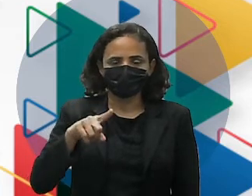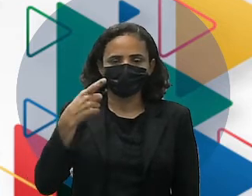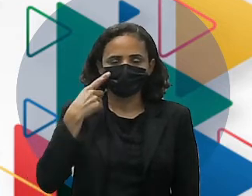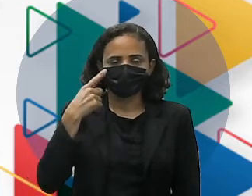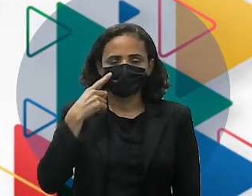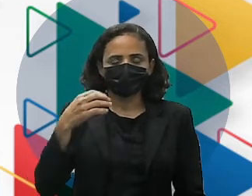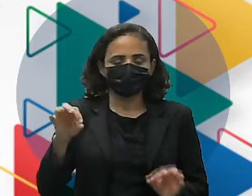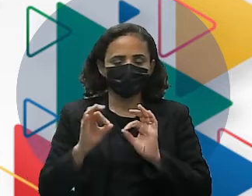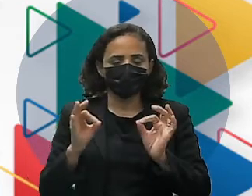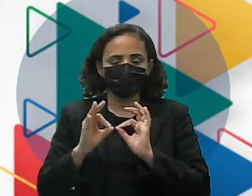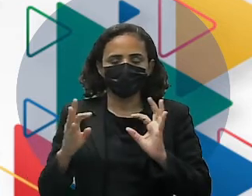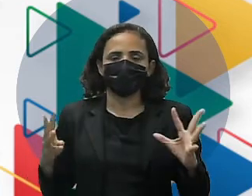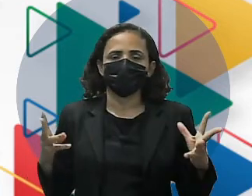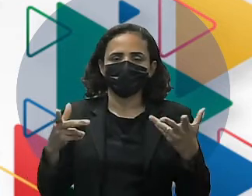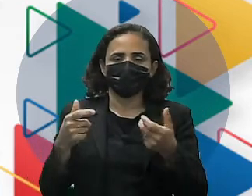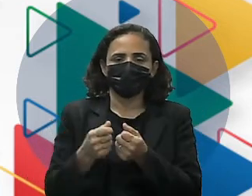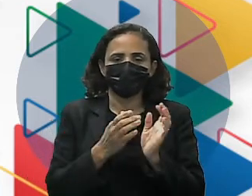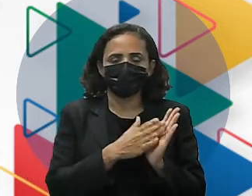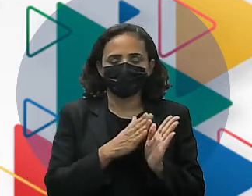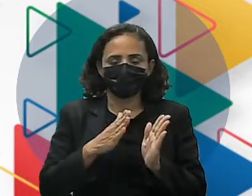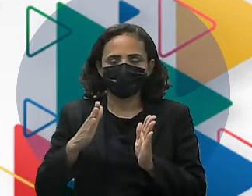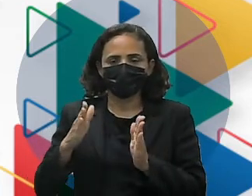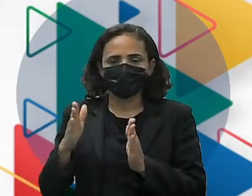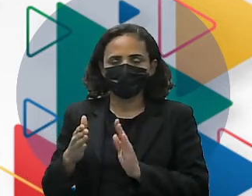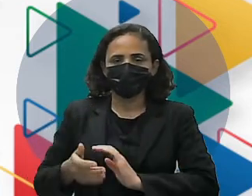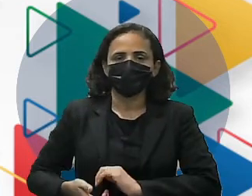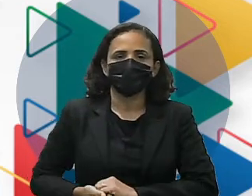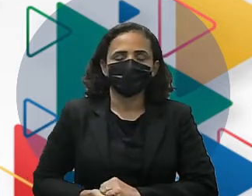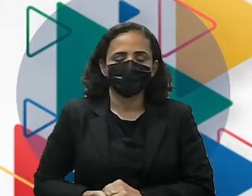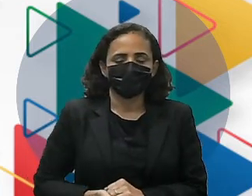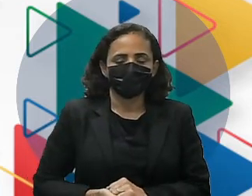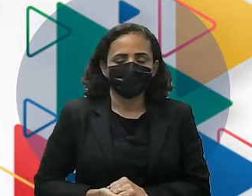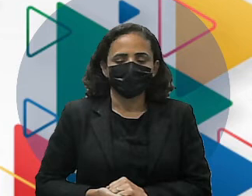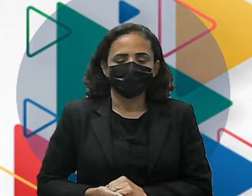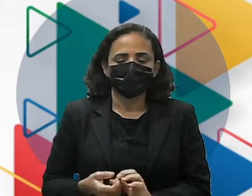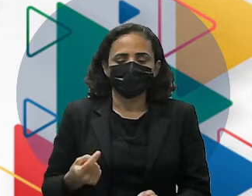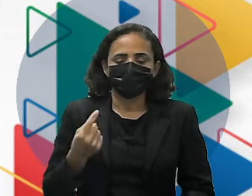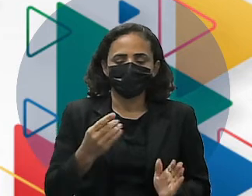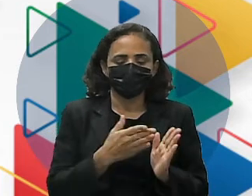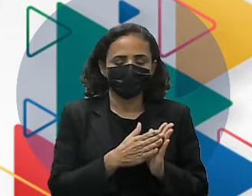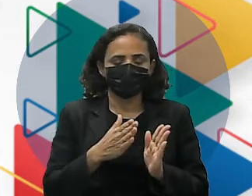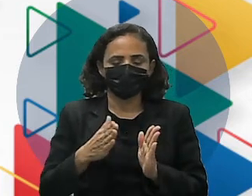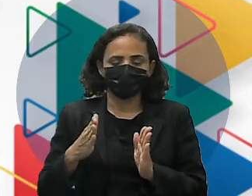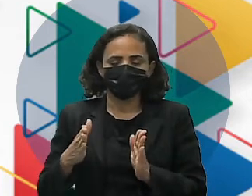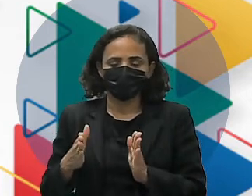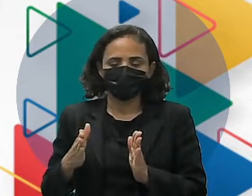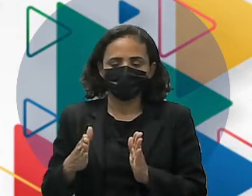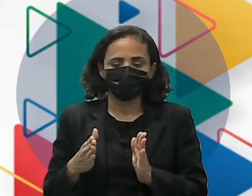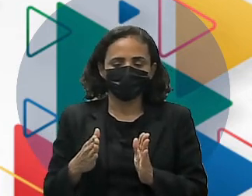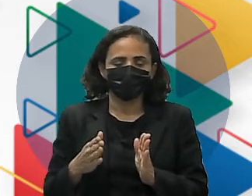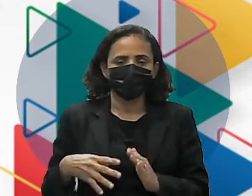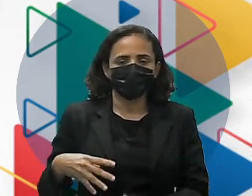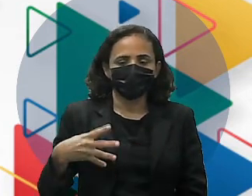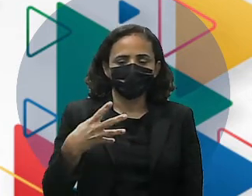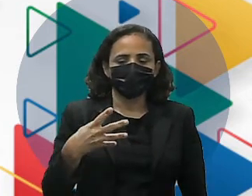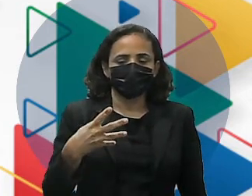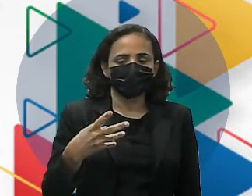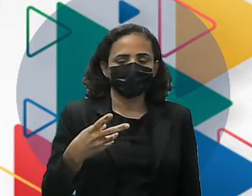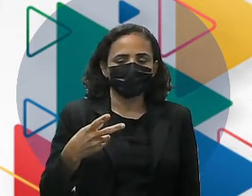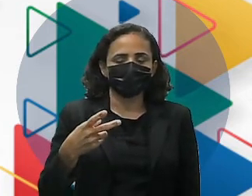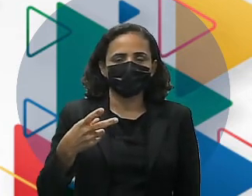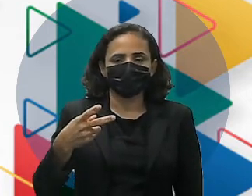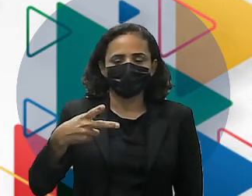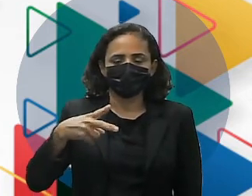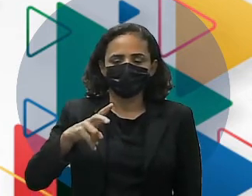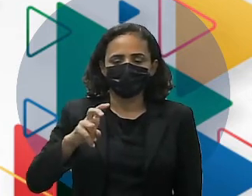a simplificação da operação com fração. Ó, o 1 e o 1 eu nem preciso colocar, mas o 4 e o 5 eu